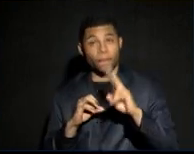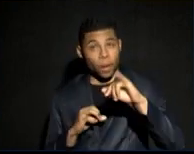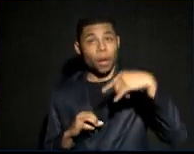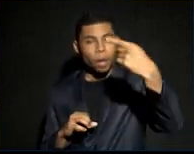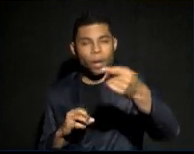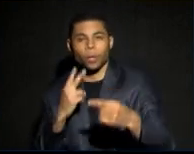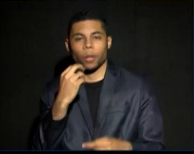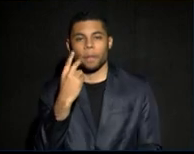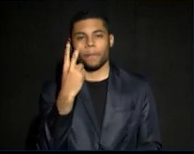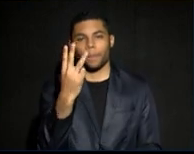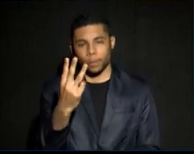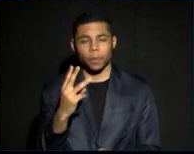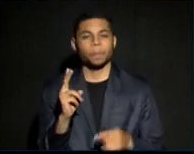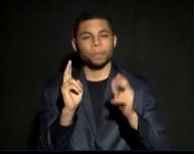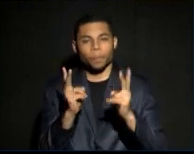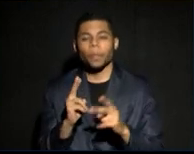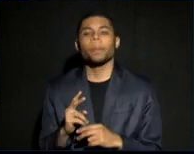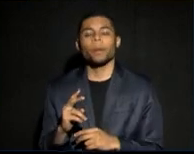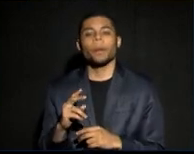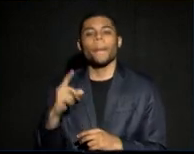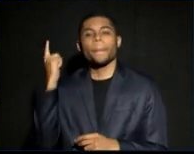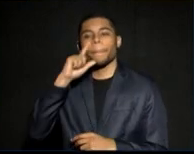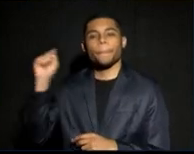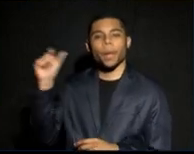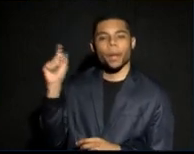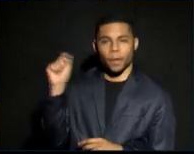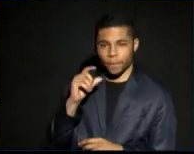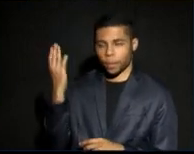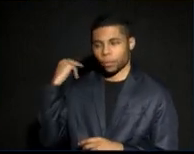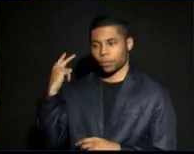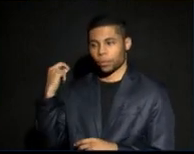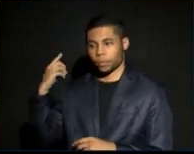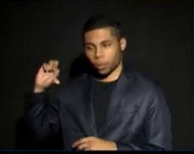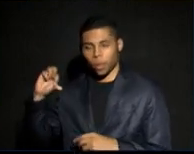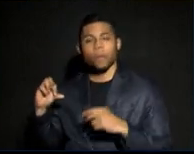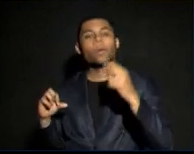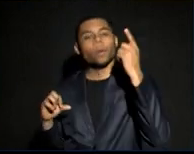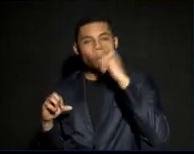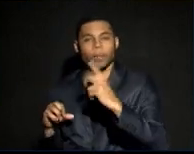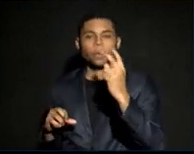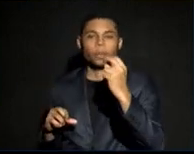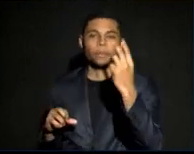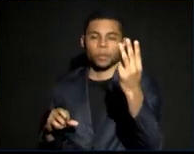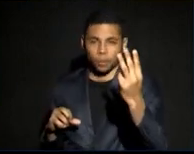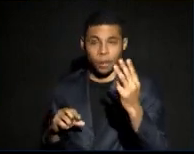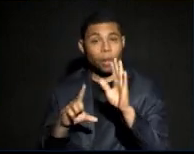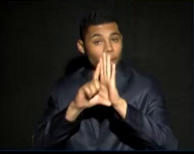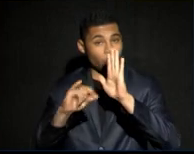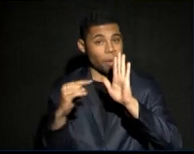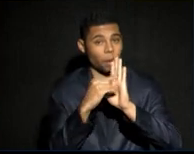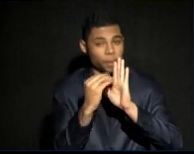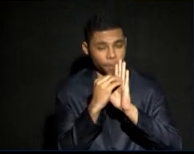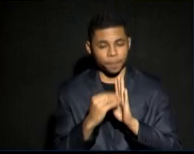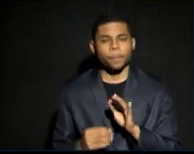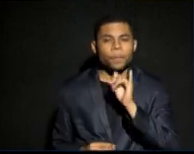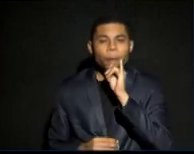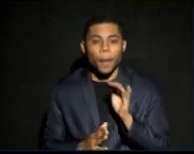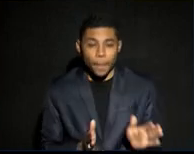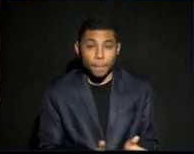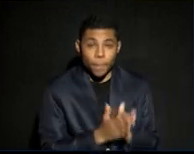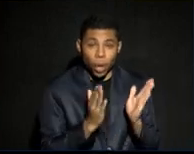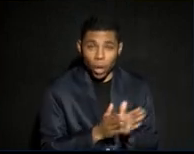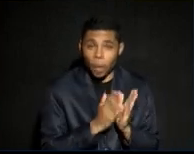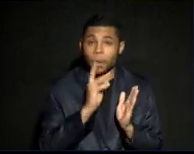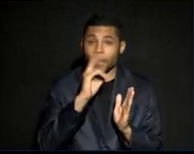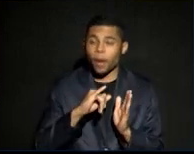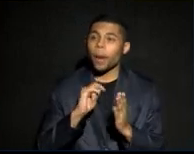Não teremos benefícios fiscais que são Paulo já tinha lá em 2019 quanto à questão de que pobre não vai pagar